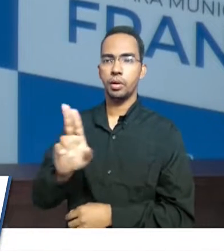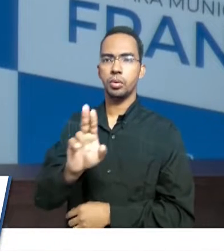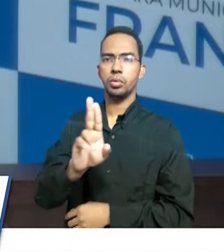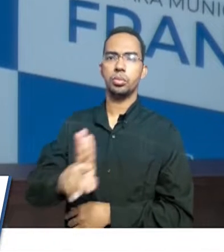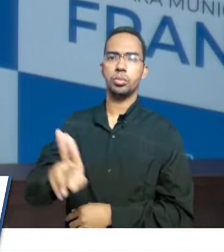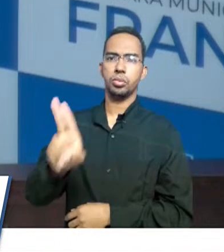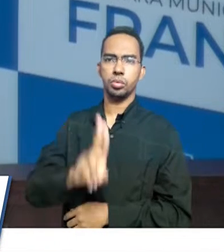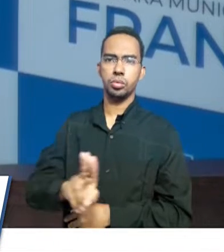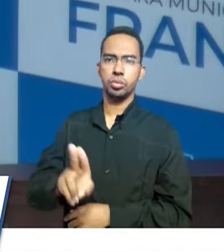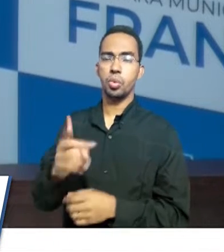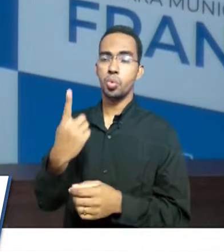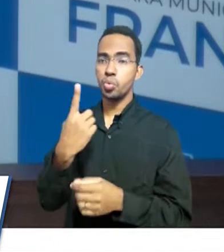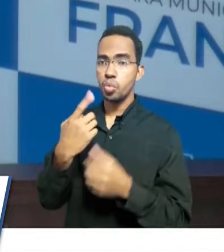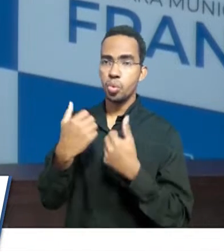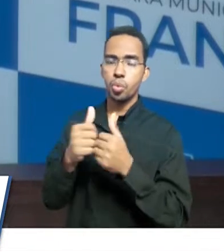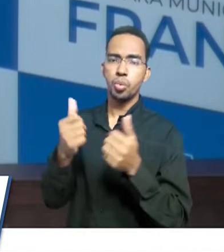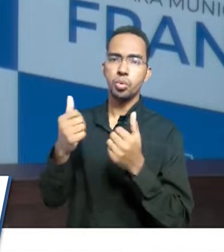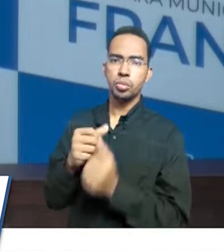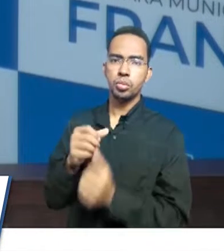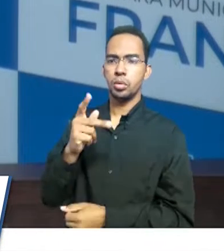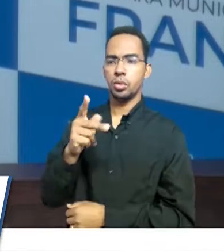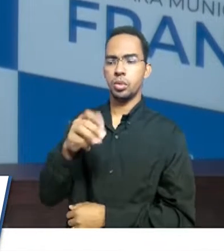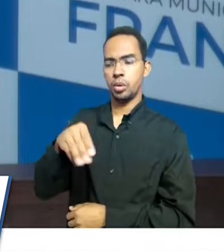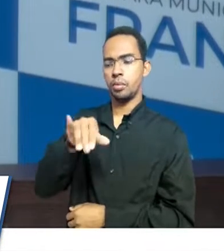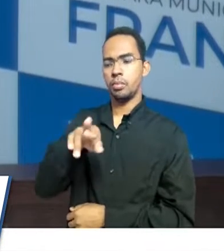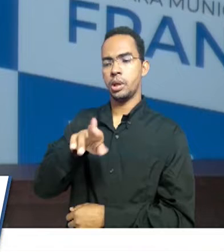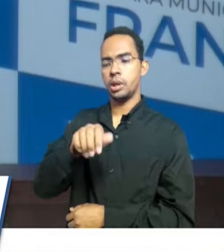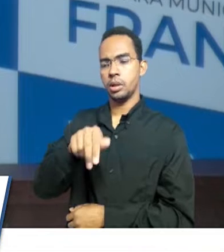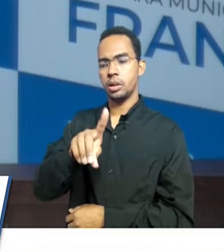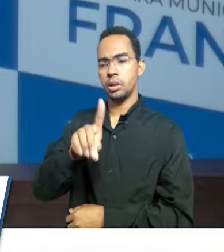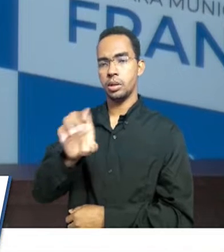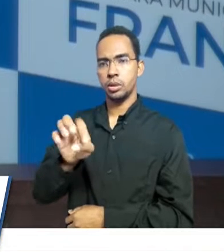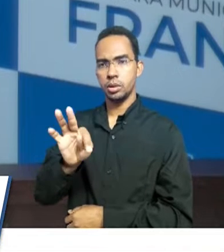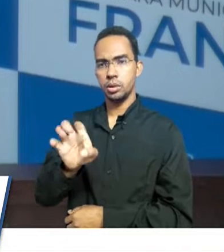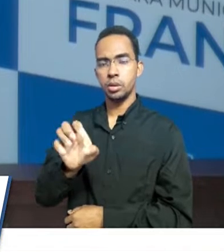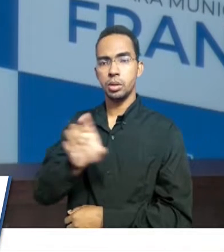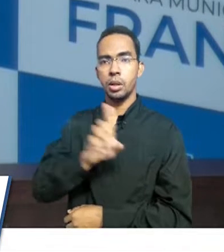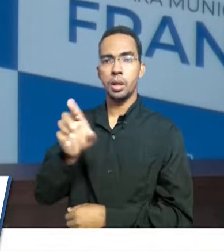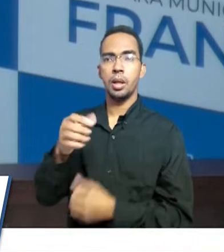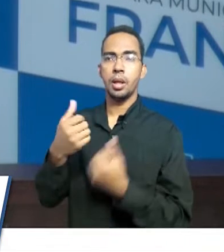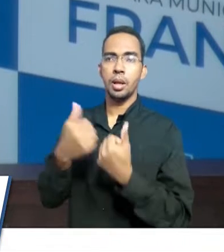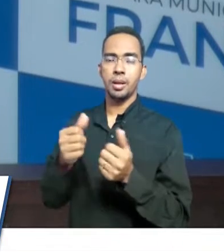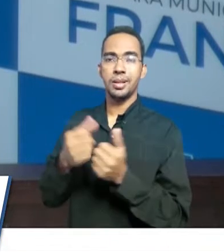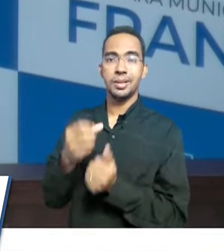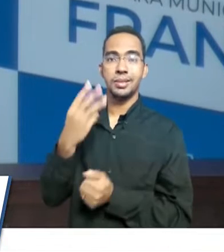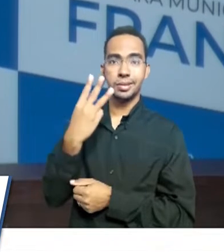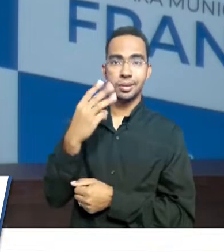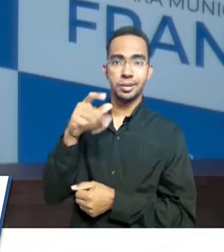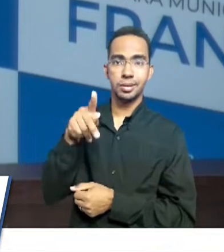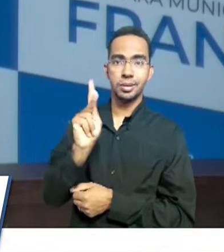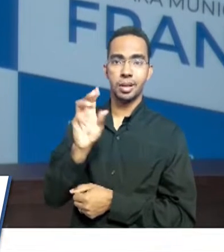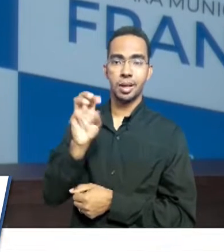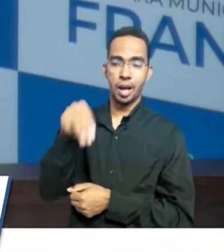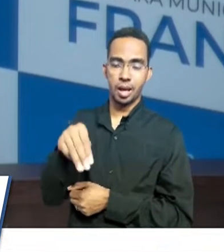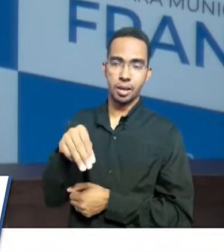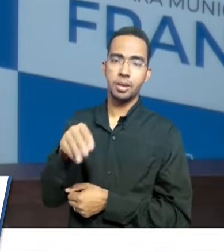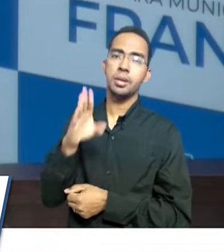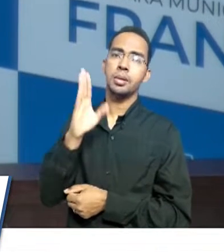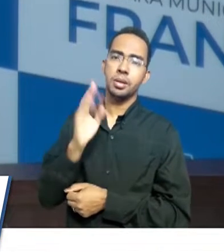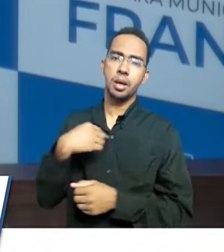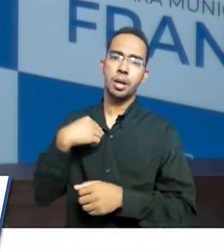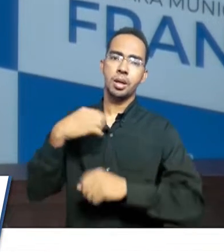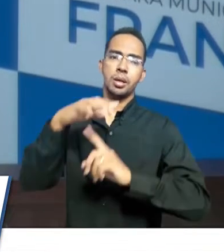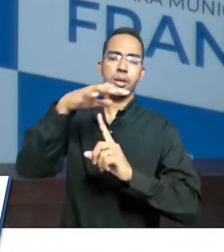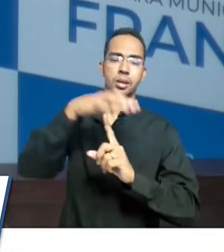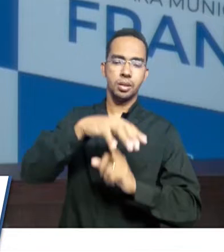vai no Mirante, que até lá no Parque dos Ipês dá 3 quilômetros. Já tem ponto de ônibus, já tem tudo.